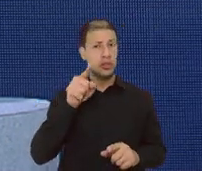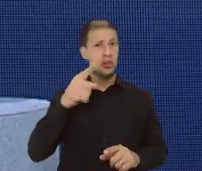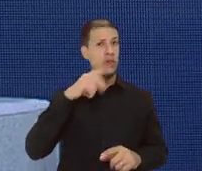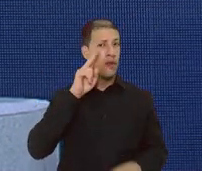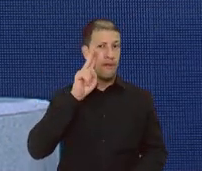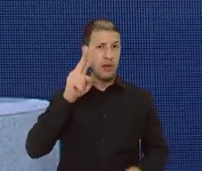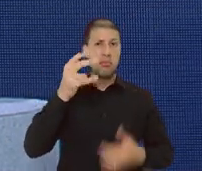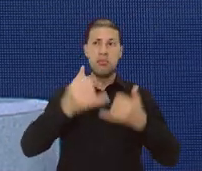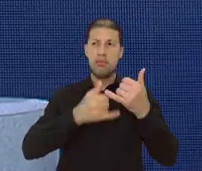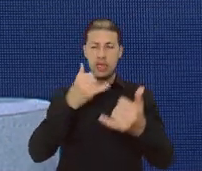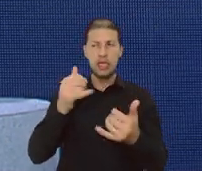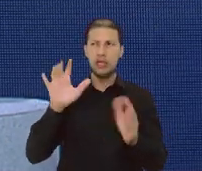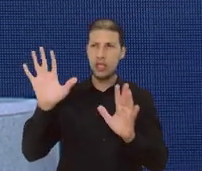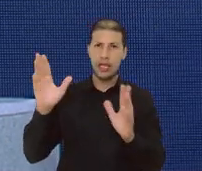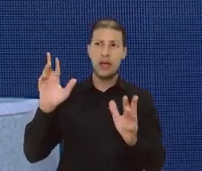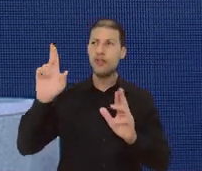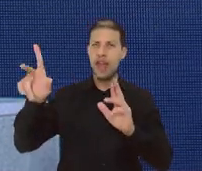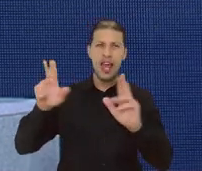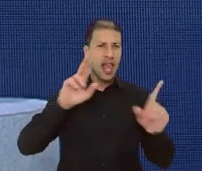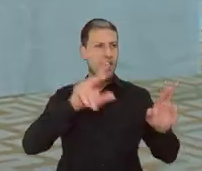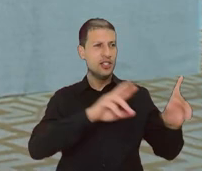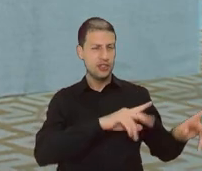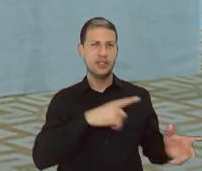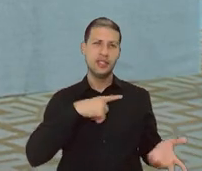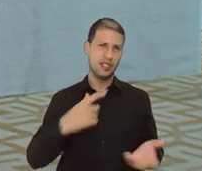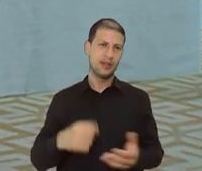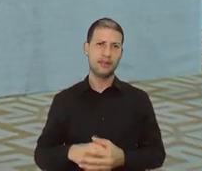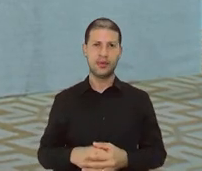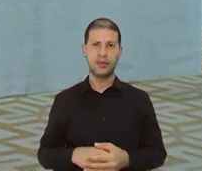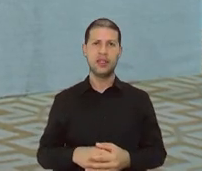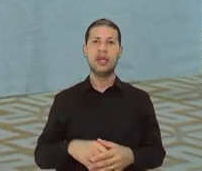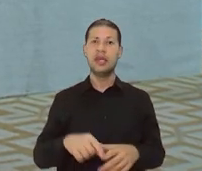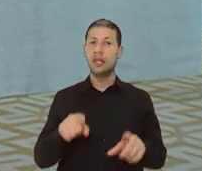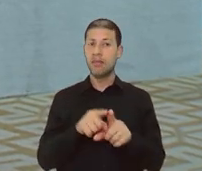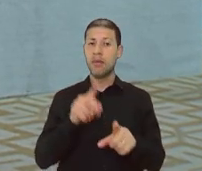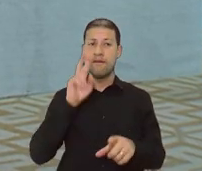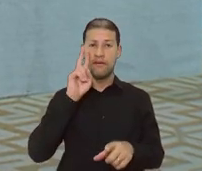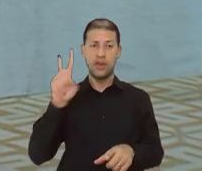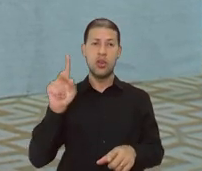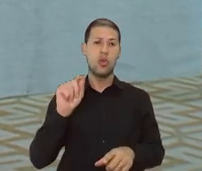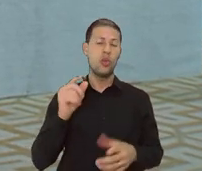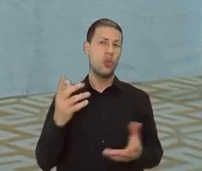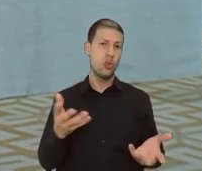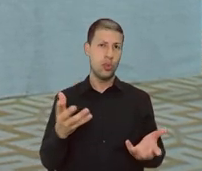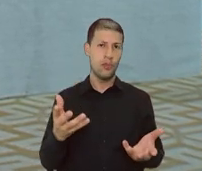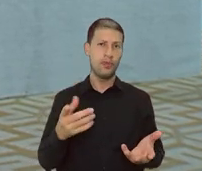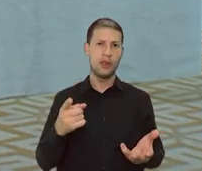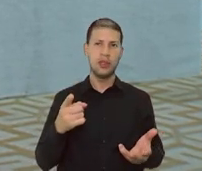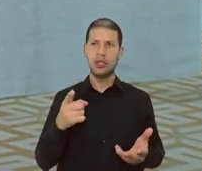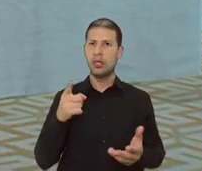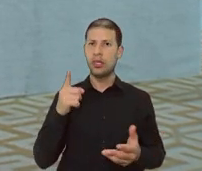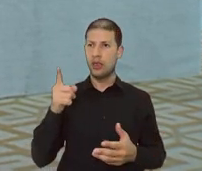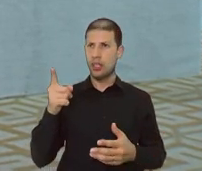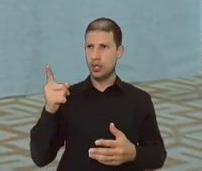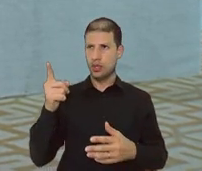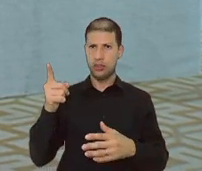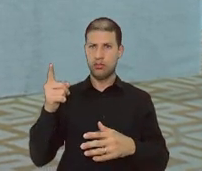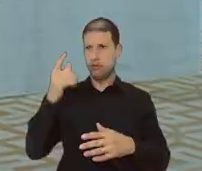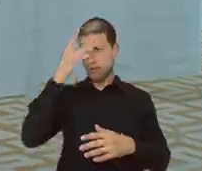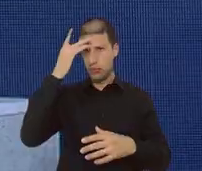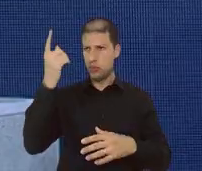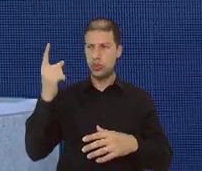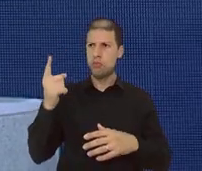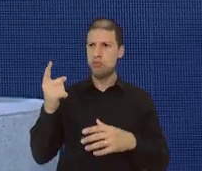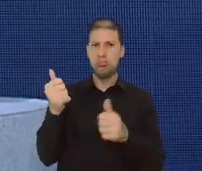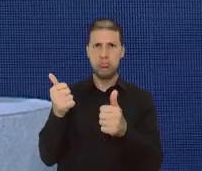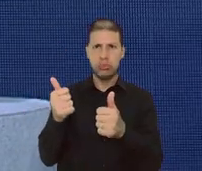com essa arbitragem a gente também olha como que estão a qualidade dos investidores para investir naquele setor